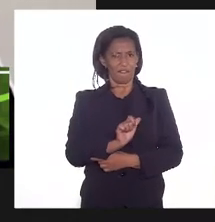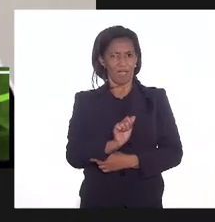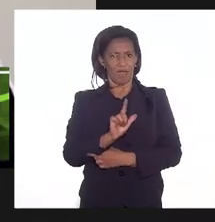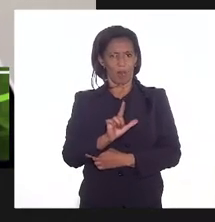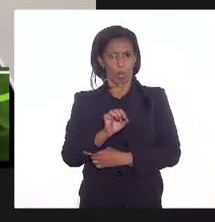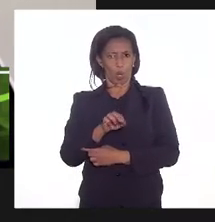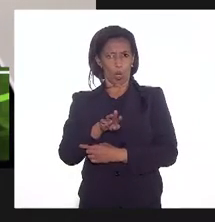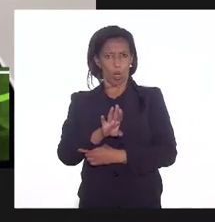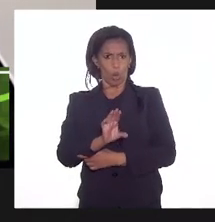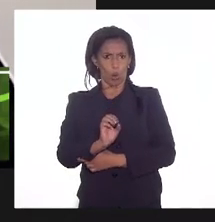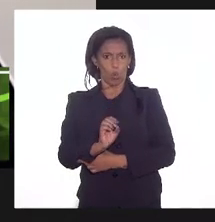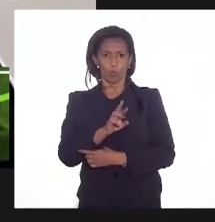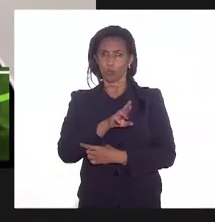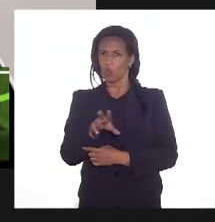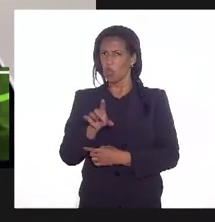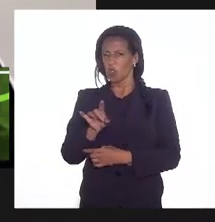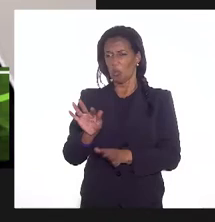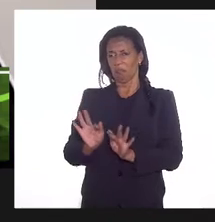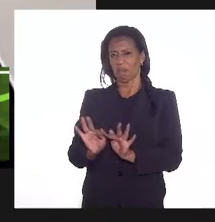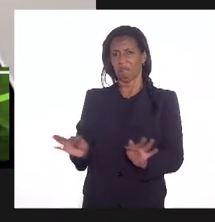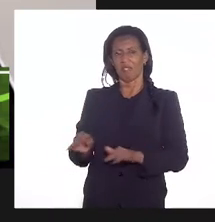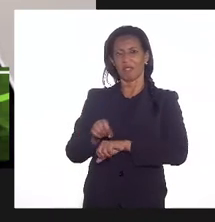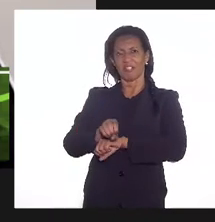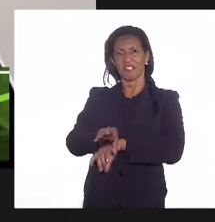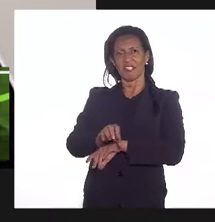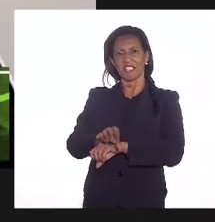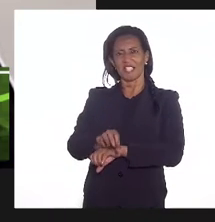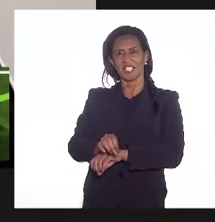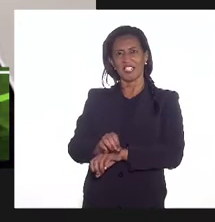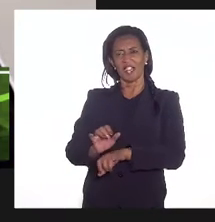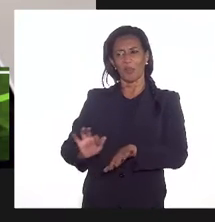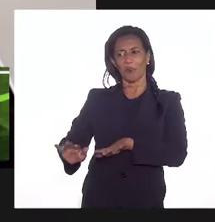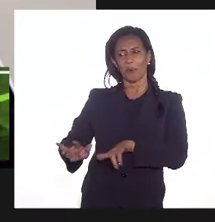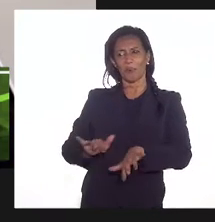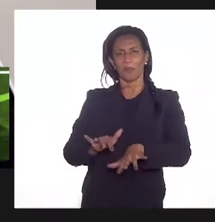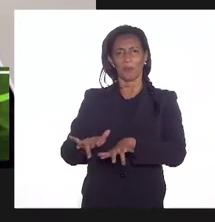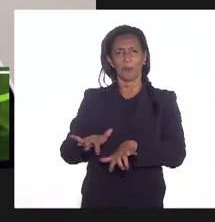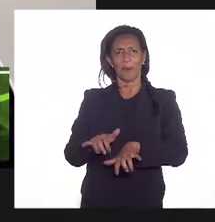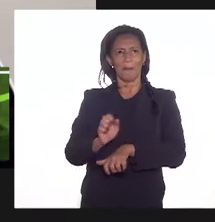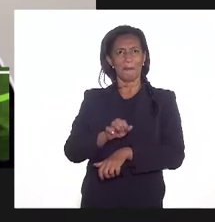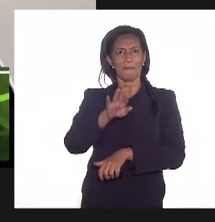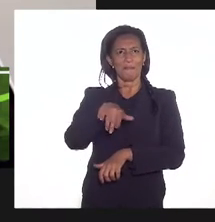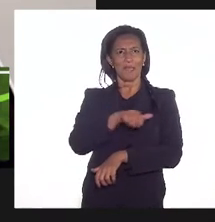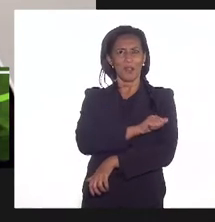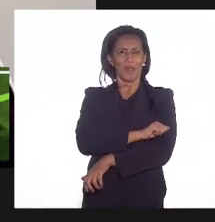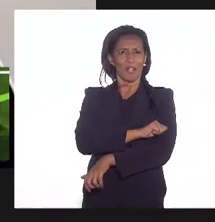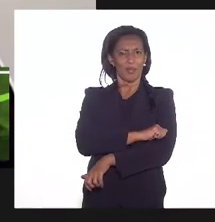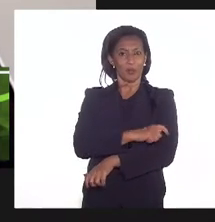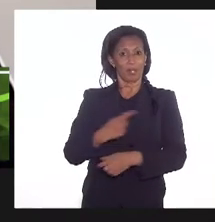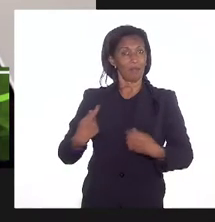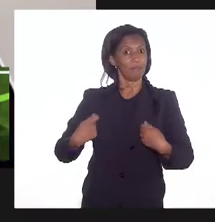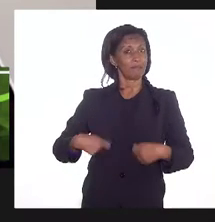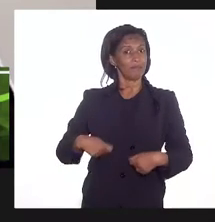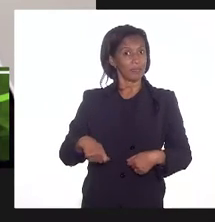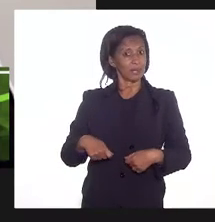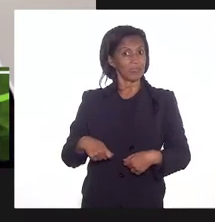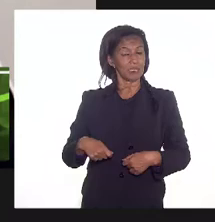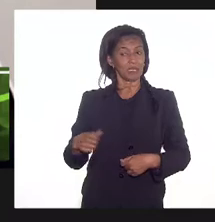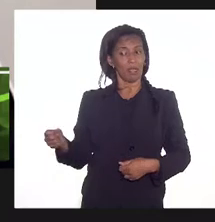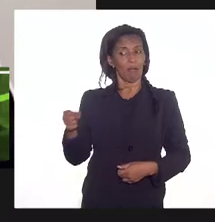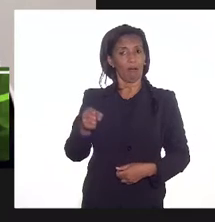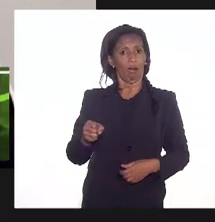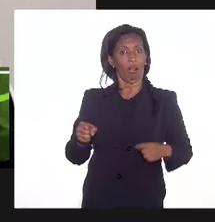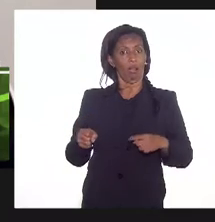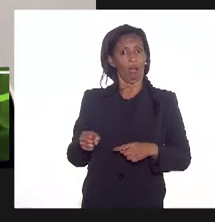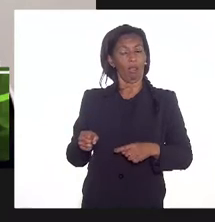que ensina o aluno a tocar bem o seu instrumento ela precisa colocar o aluno